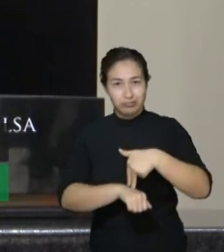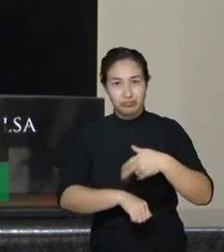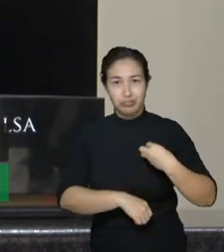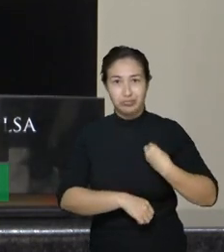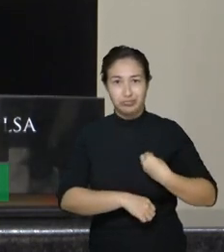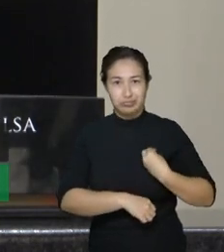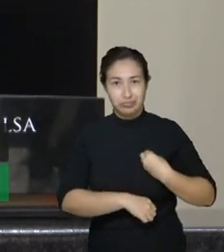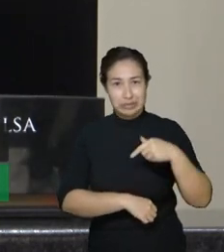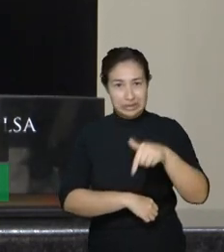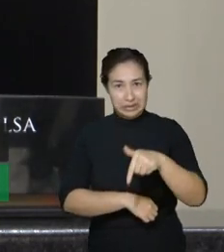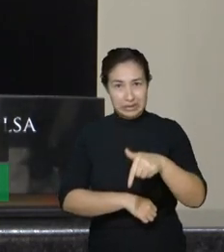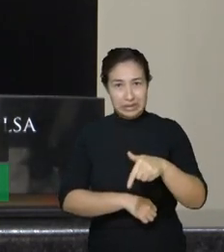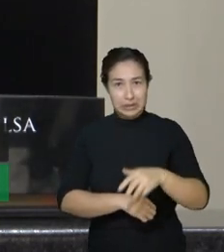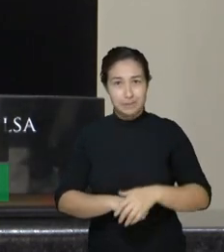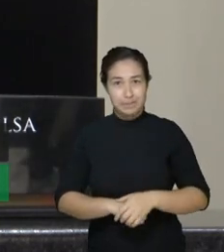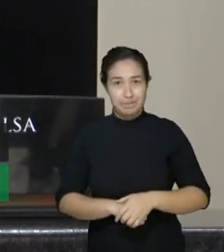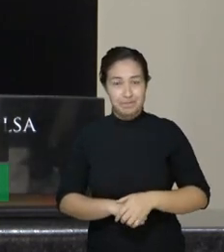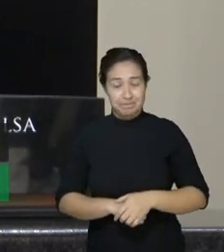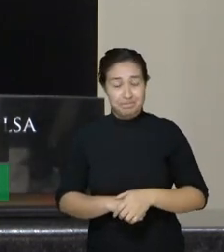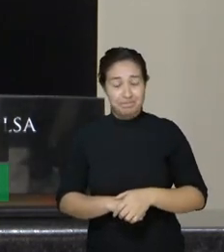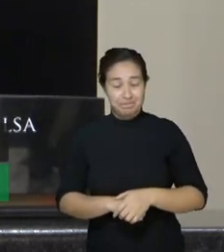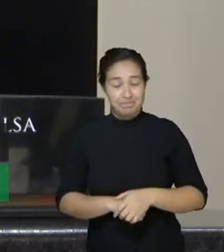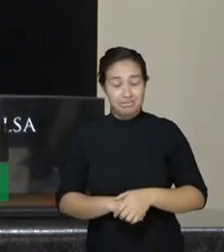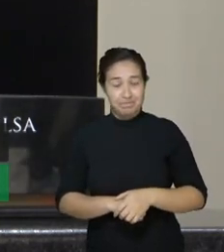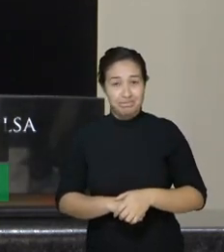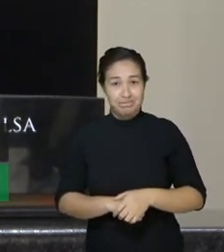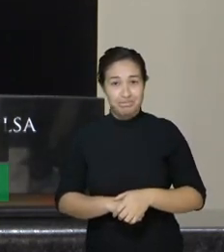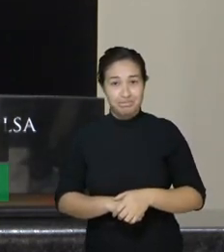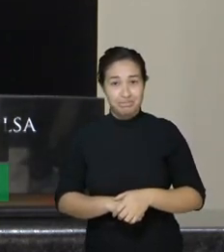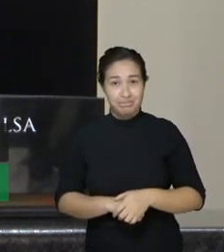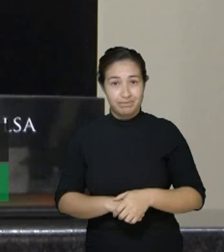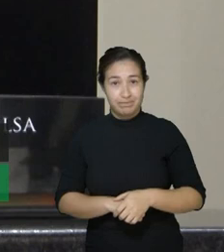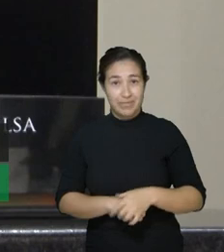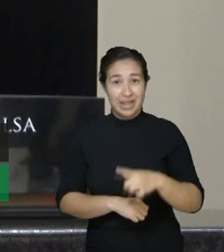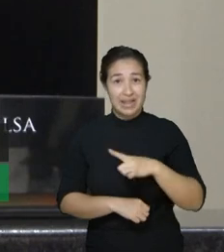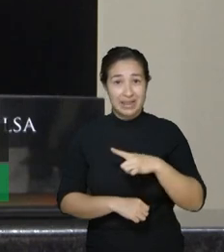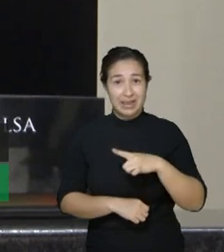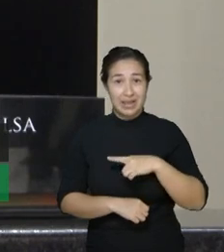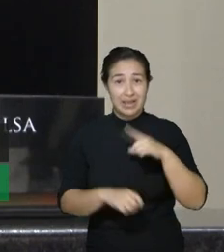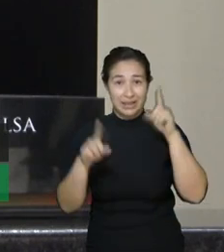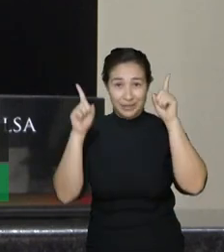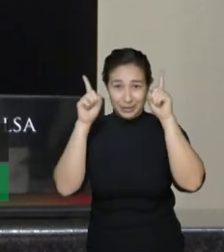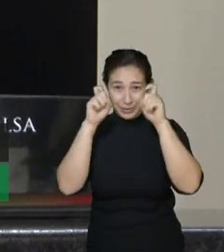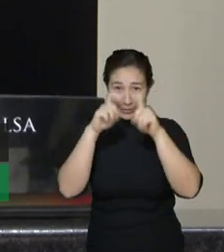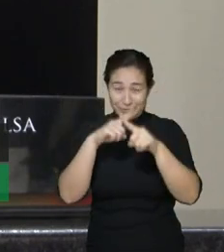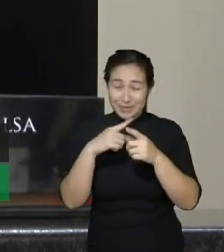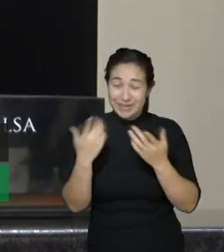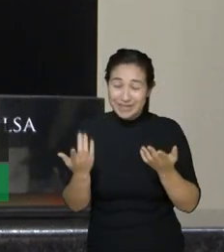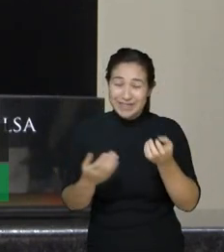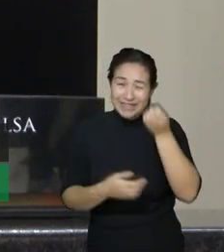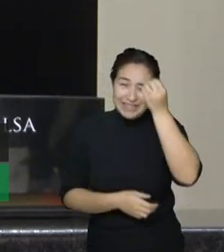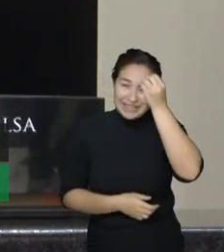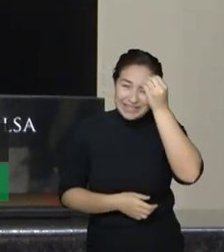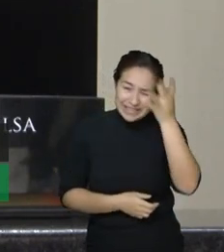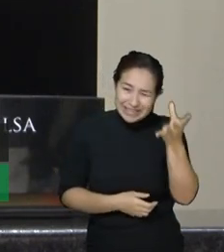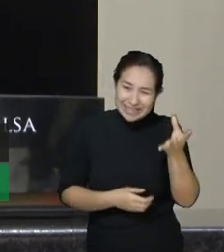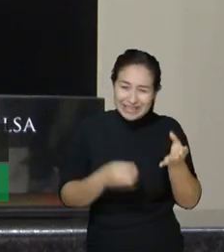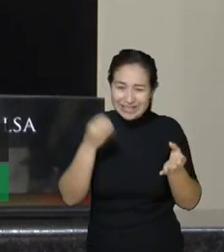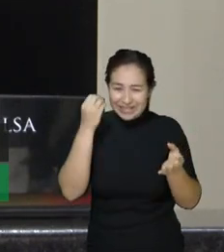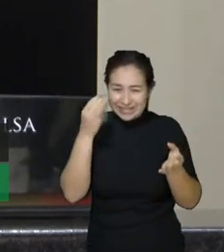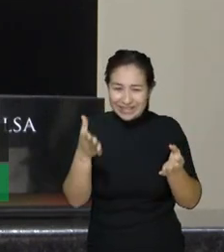deputadas, confesso que tenho dificuldade de esquecer o endereço